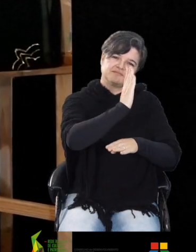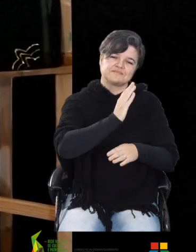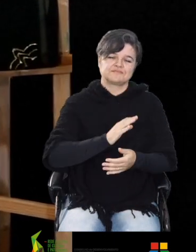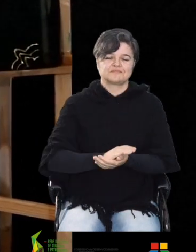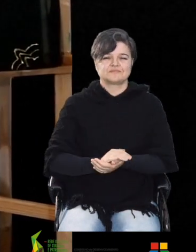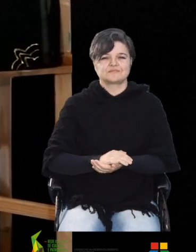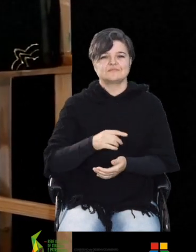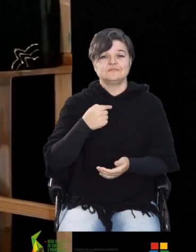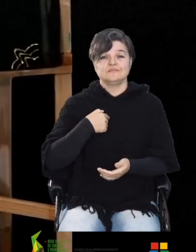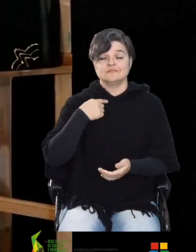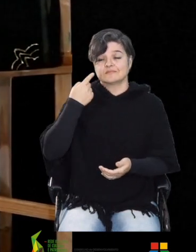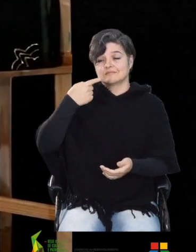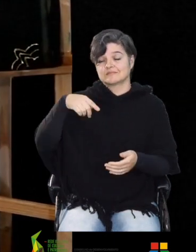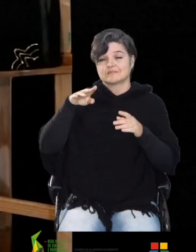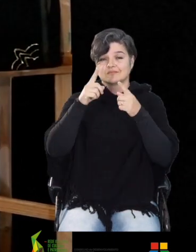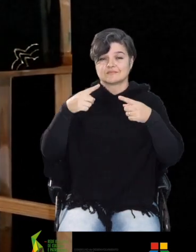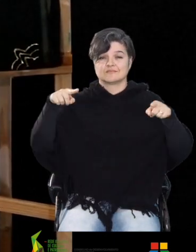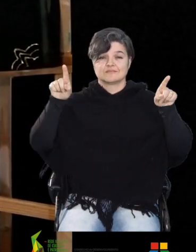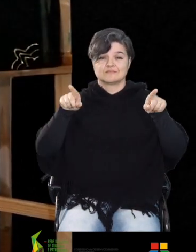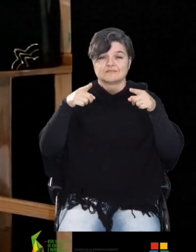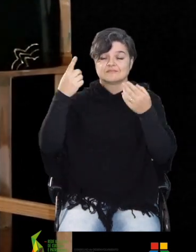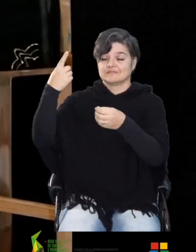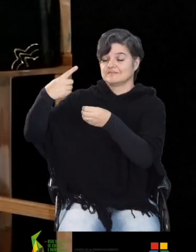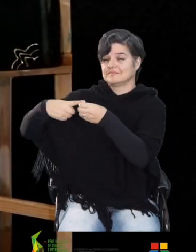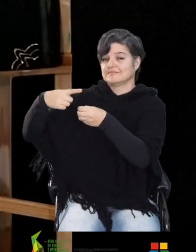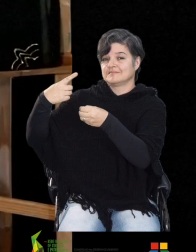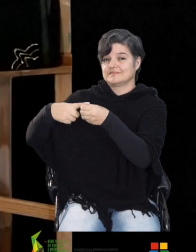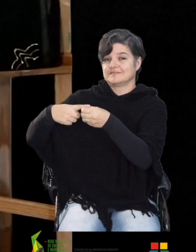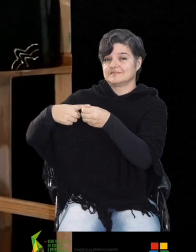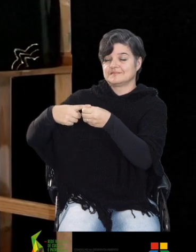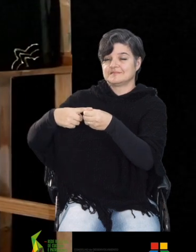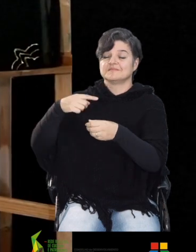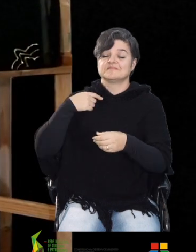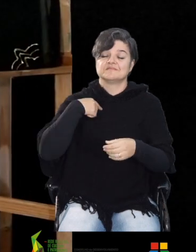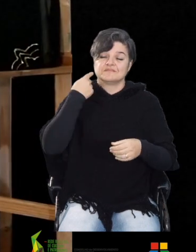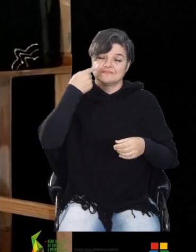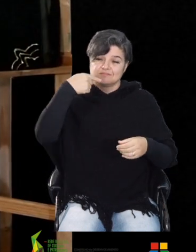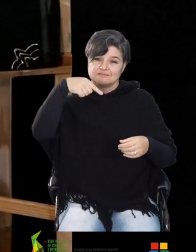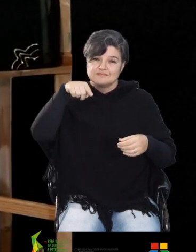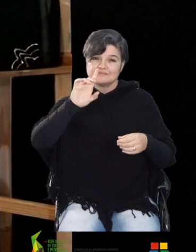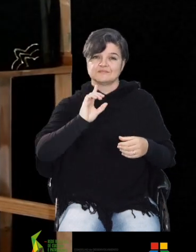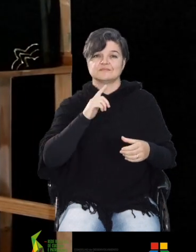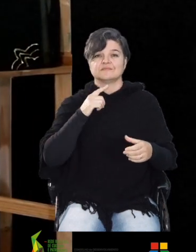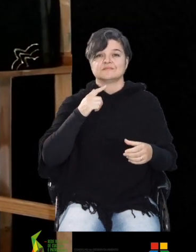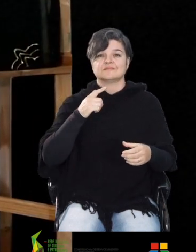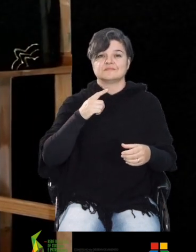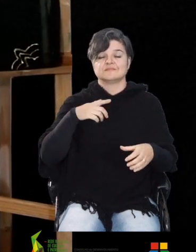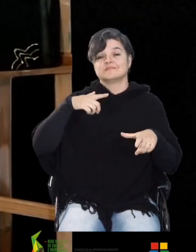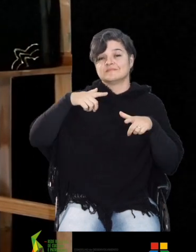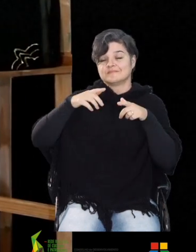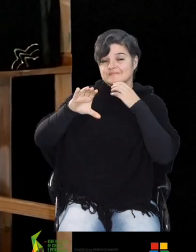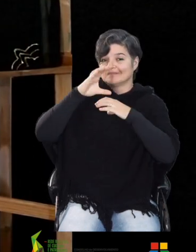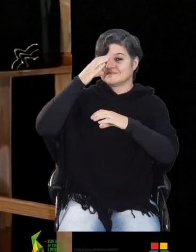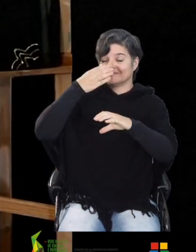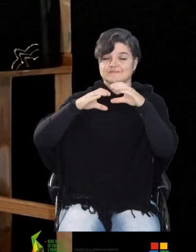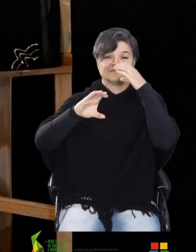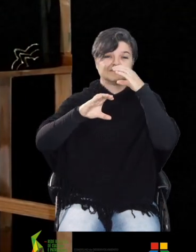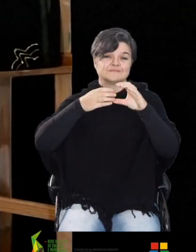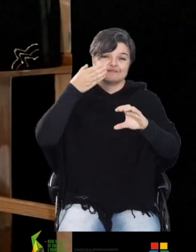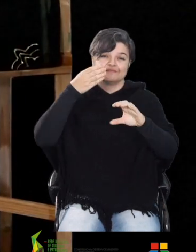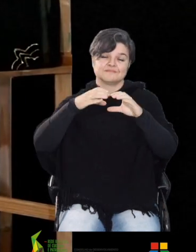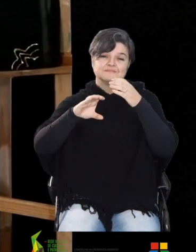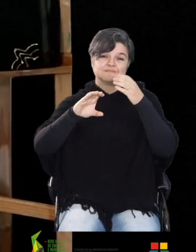vou parar de mim eu vou parar cantar